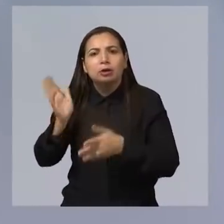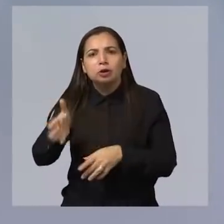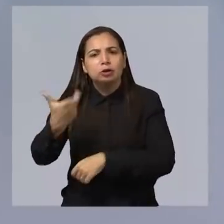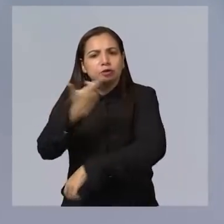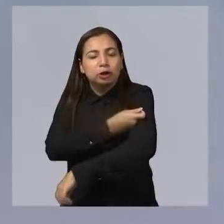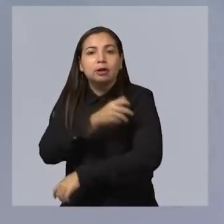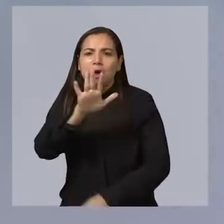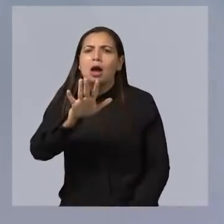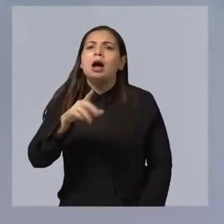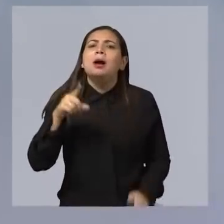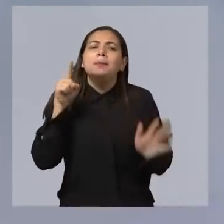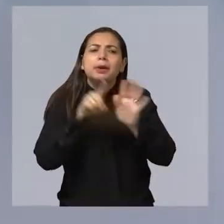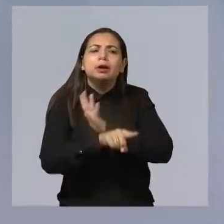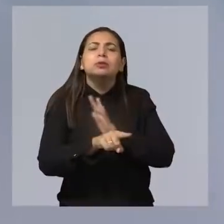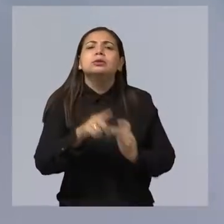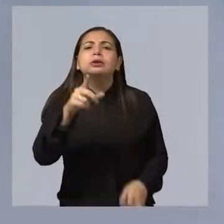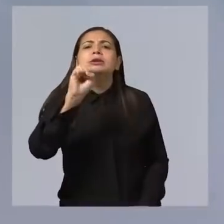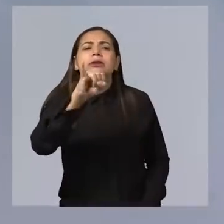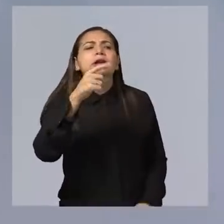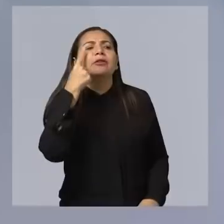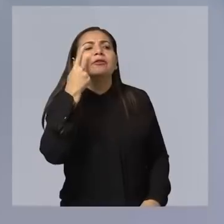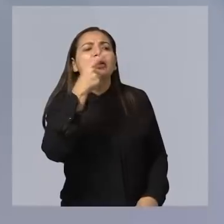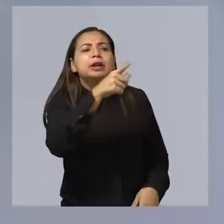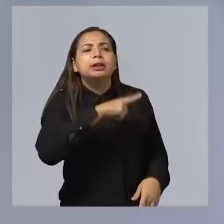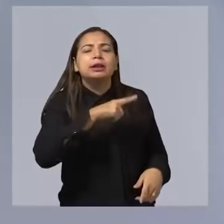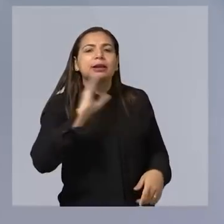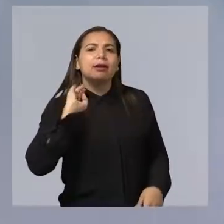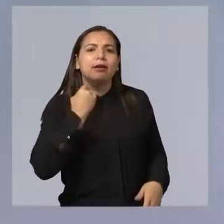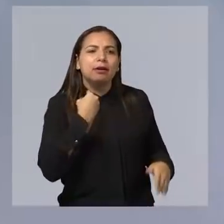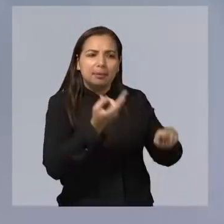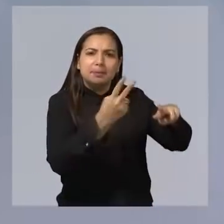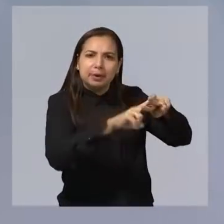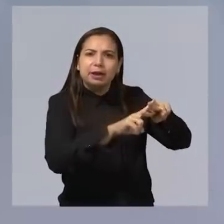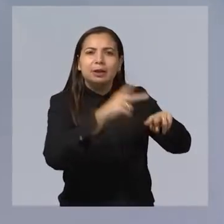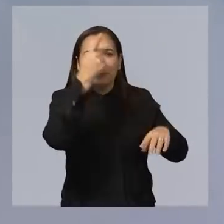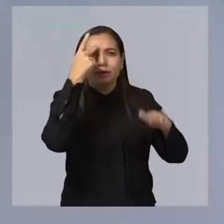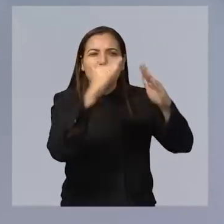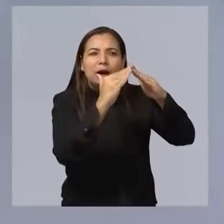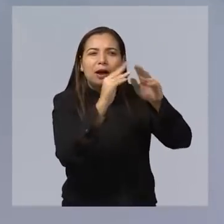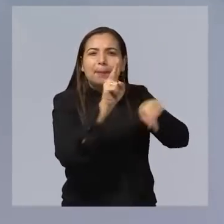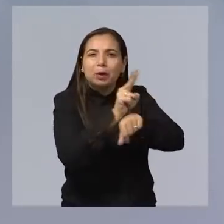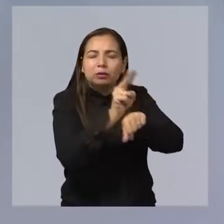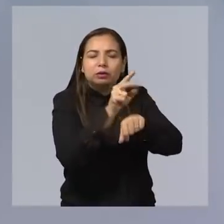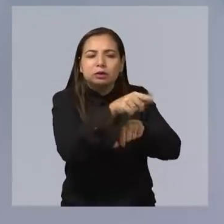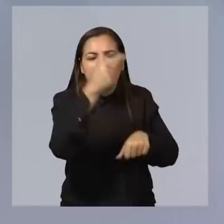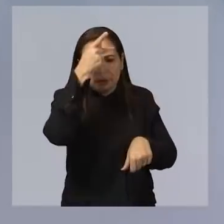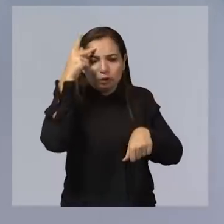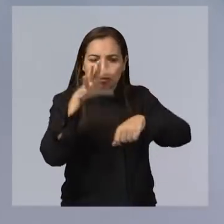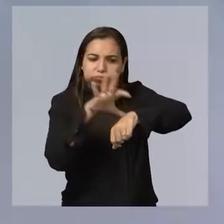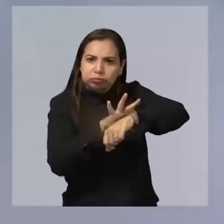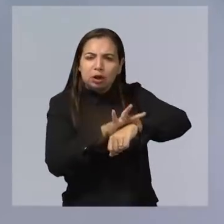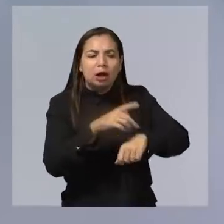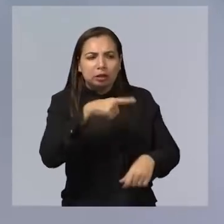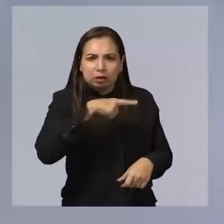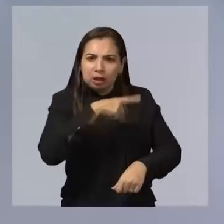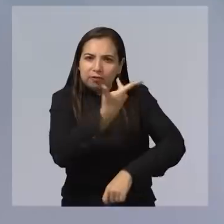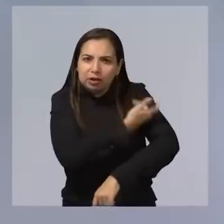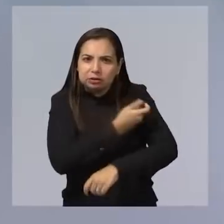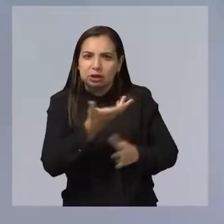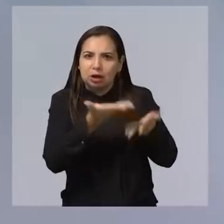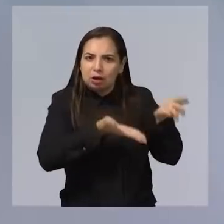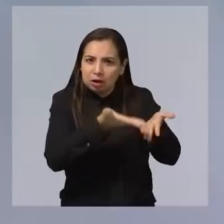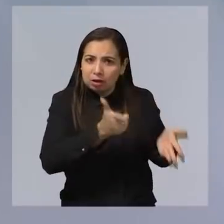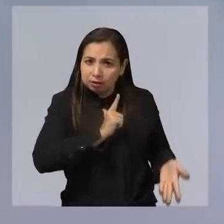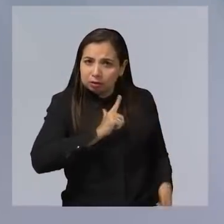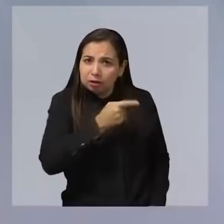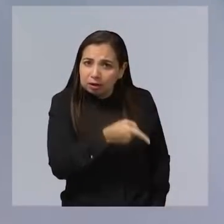Se foi todos tratados de escabiose, se tem dentista lá. Se tem que a gente tem lá dentro do nosso trabalho, O médico